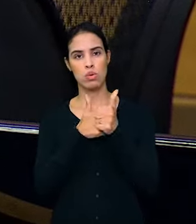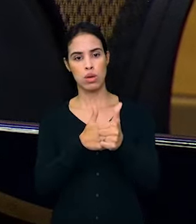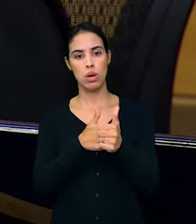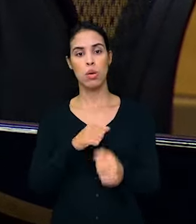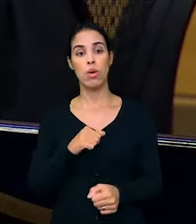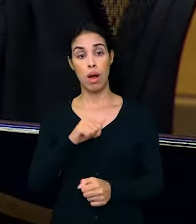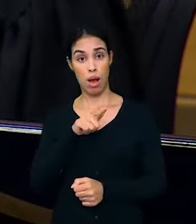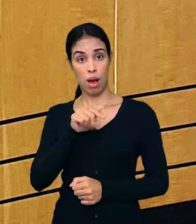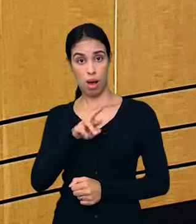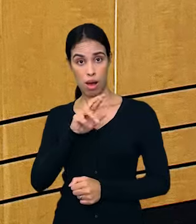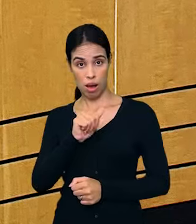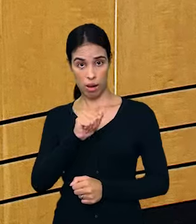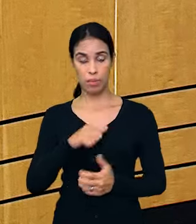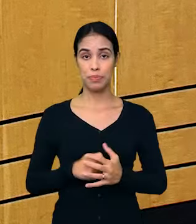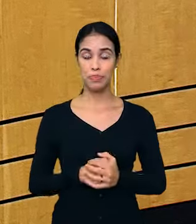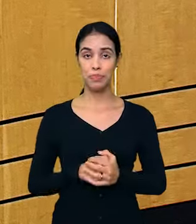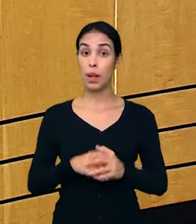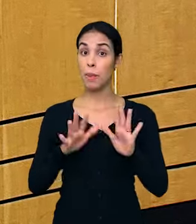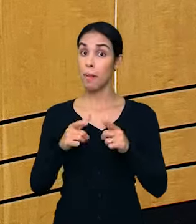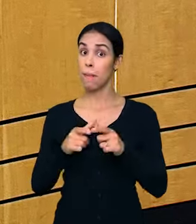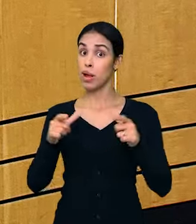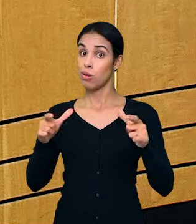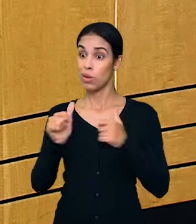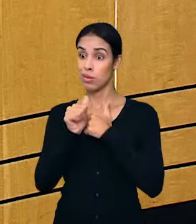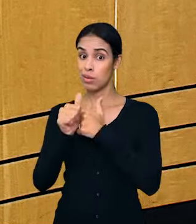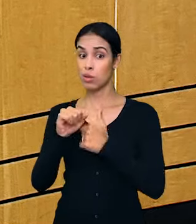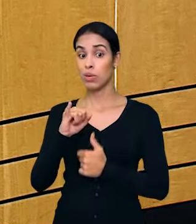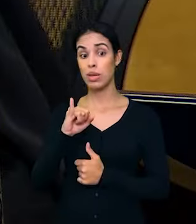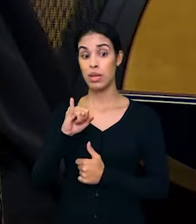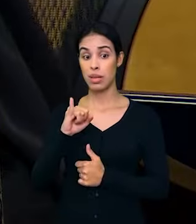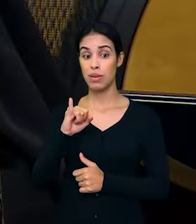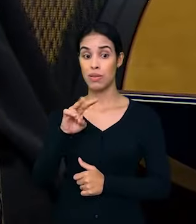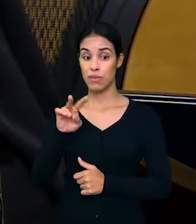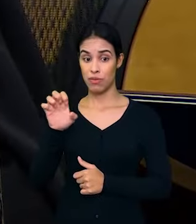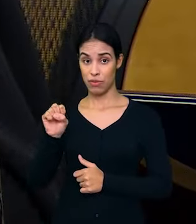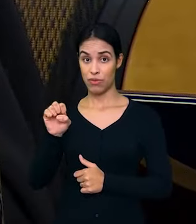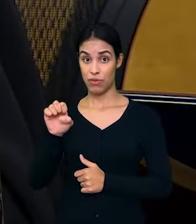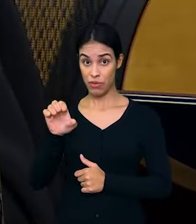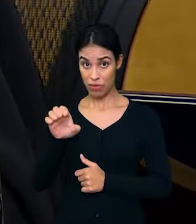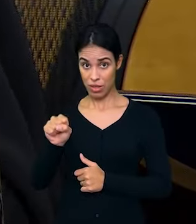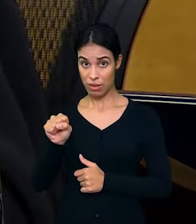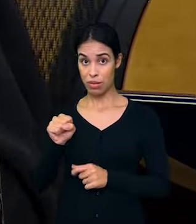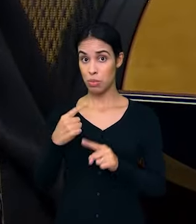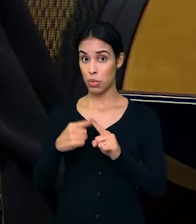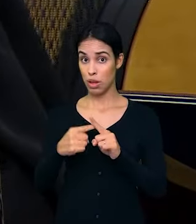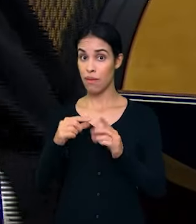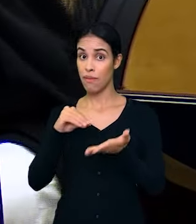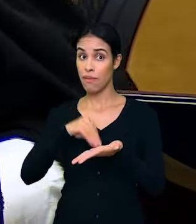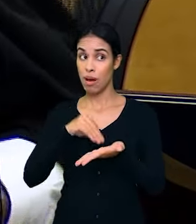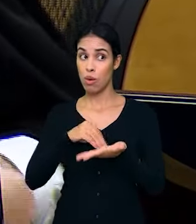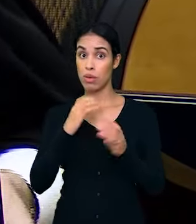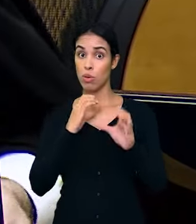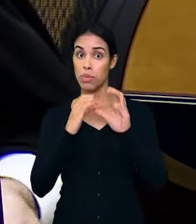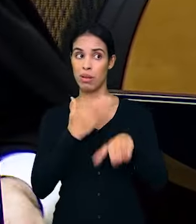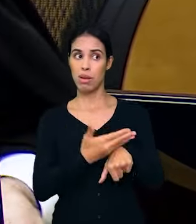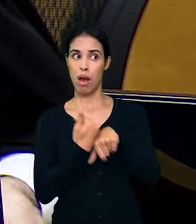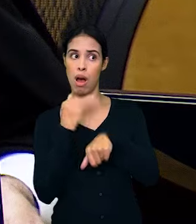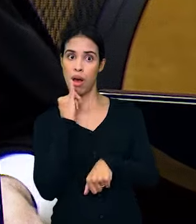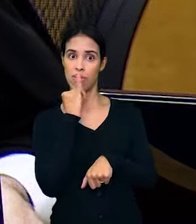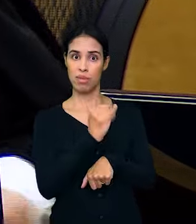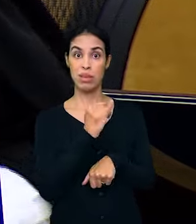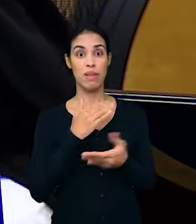Alexandre Belmonte. Mas prevaleceu o voto do ministro Ives Gandra, que levou em conta a falta de comunicação prévia para iniciar